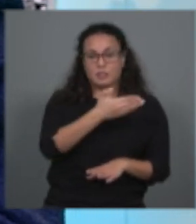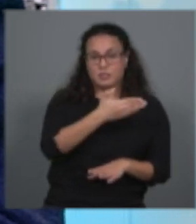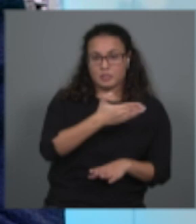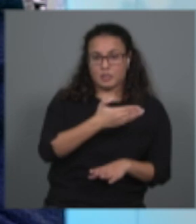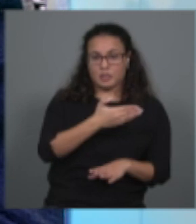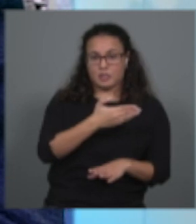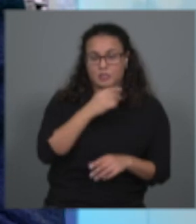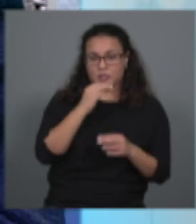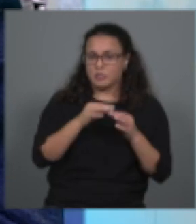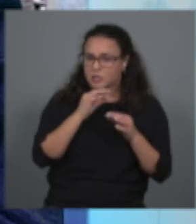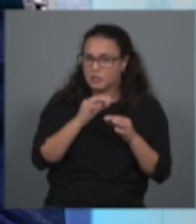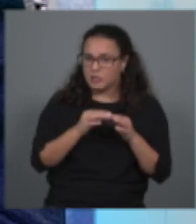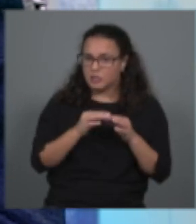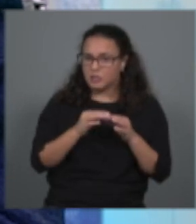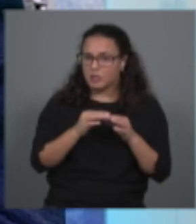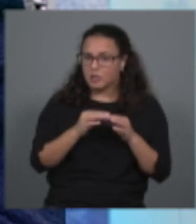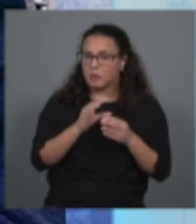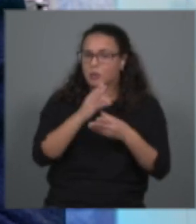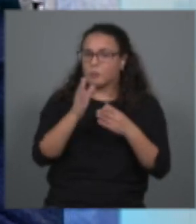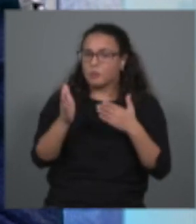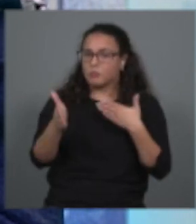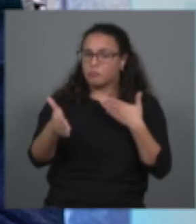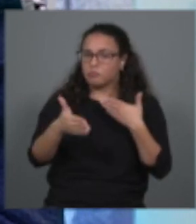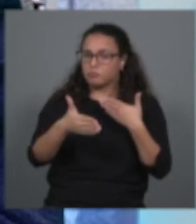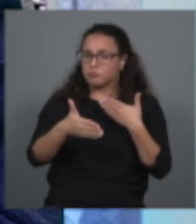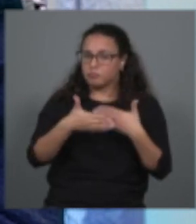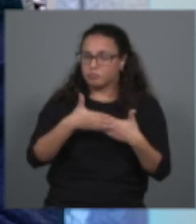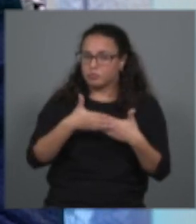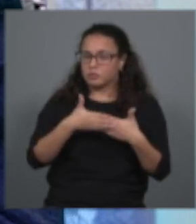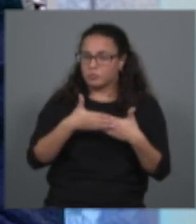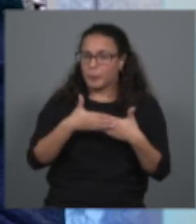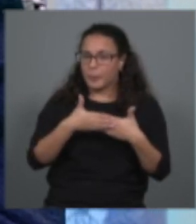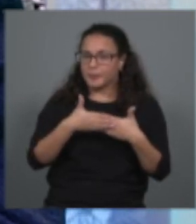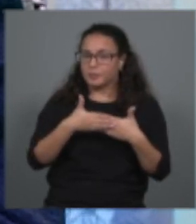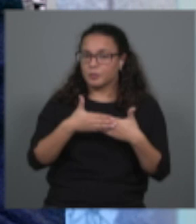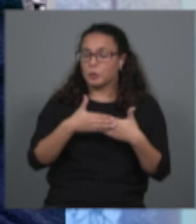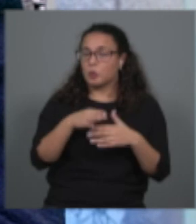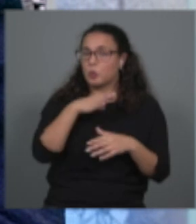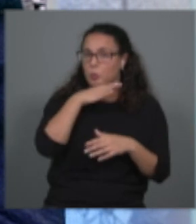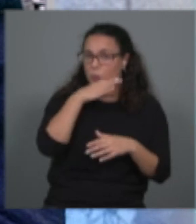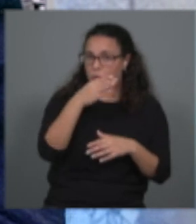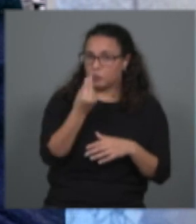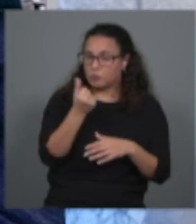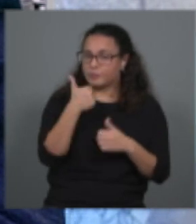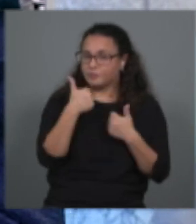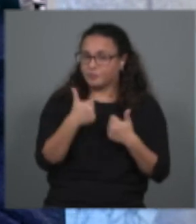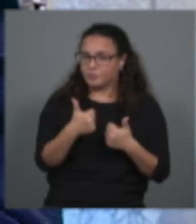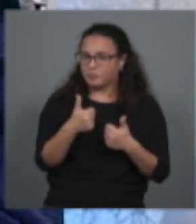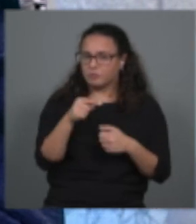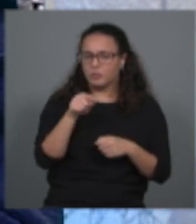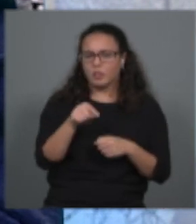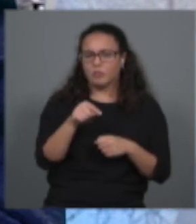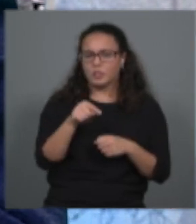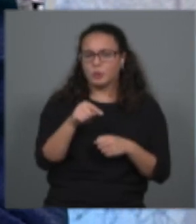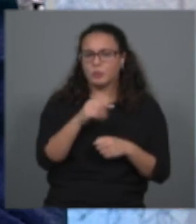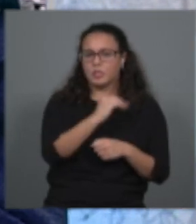para o encerramento da causa no processo diocesano, como disse muito bem. Encerramento que vai ser uma sessão